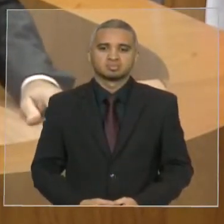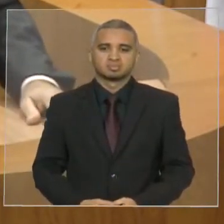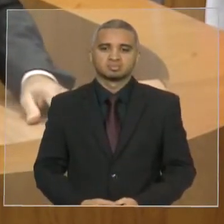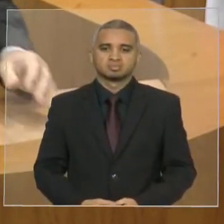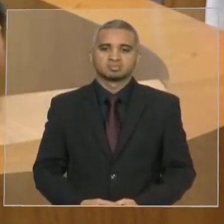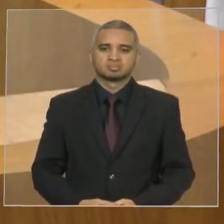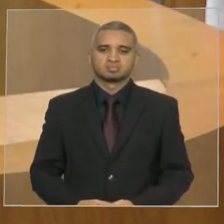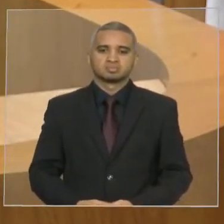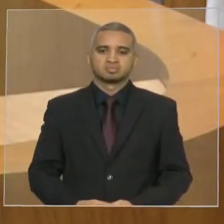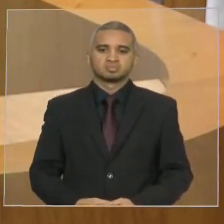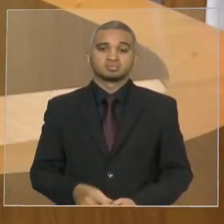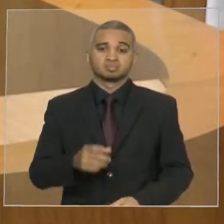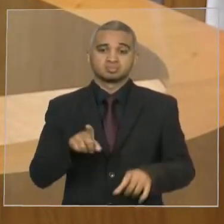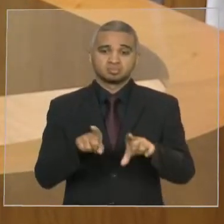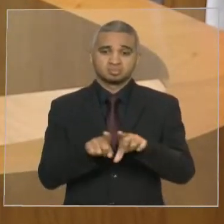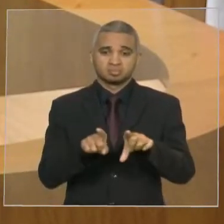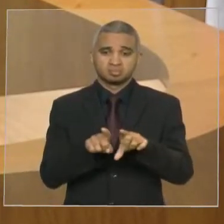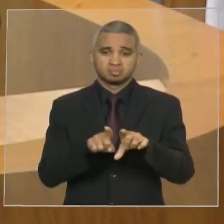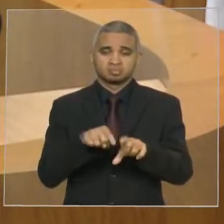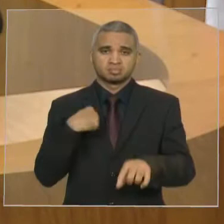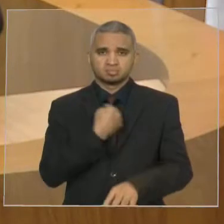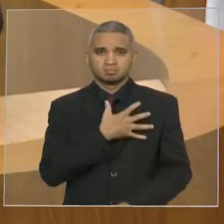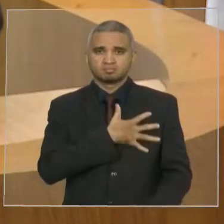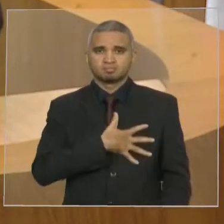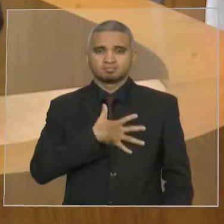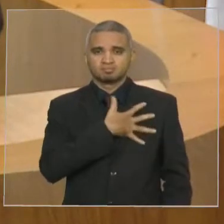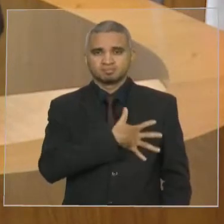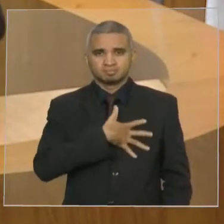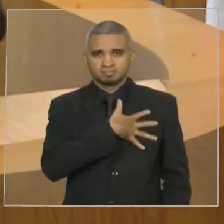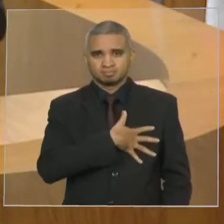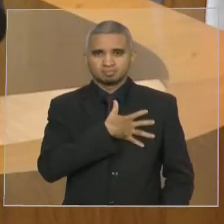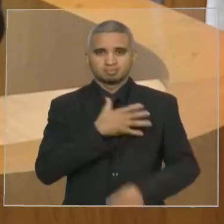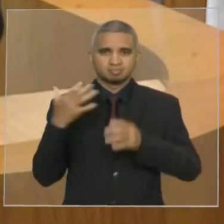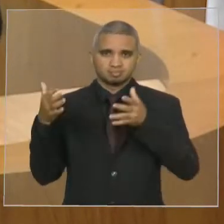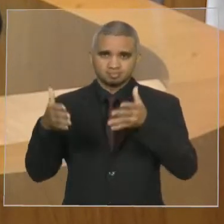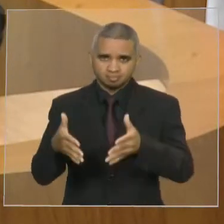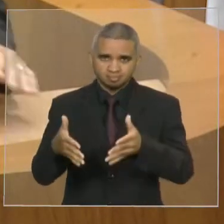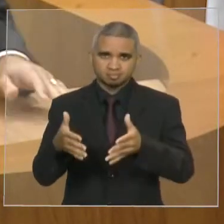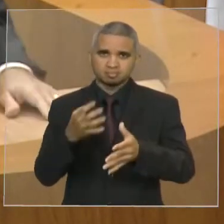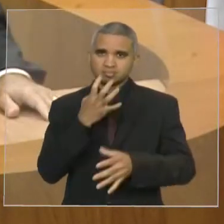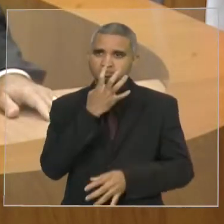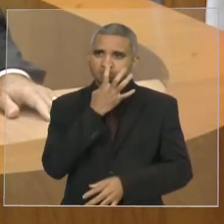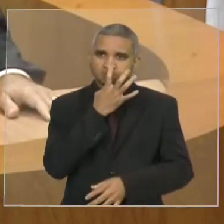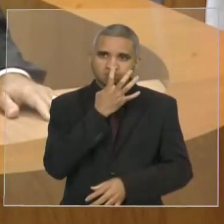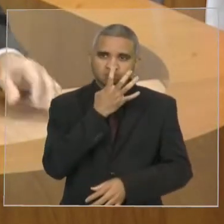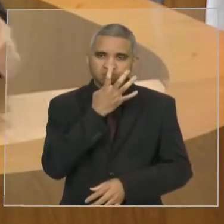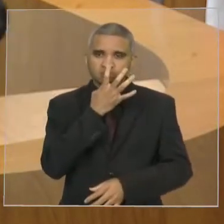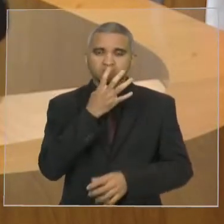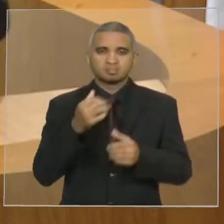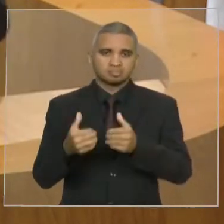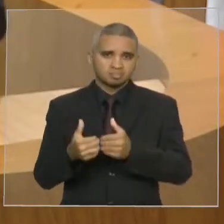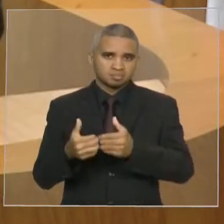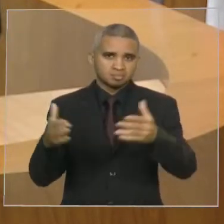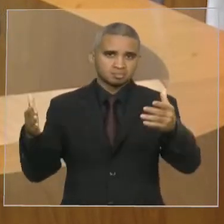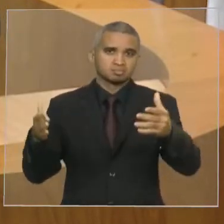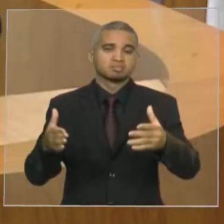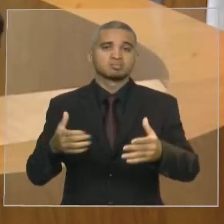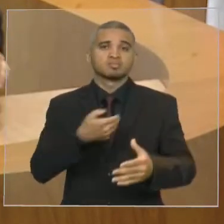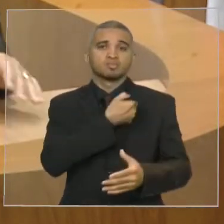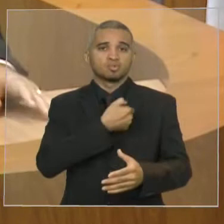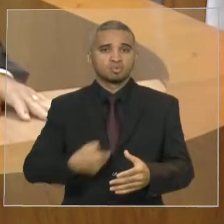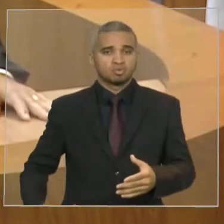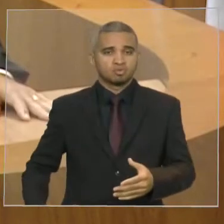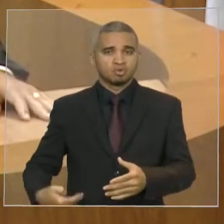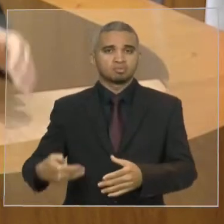solenidade. Tivemos o prazer e a honra de participar daquela inauguração, uma inauguração realizada pelo governo do